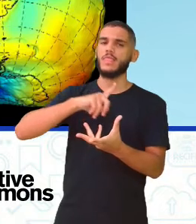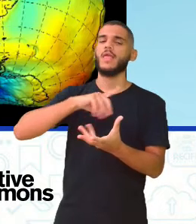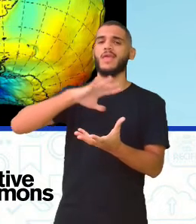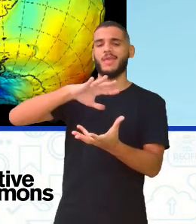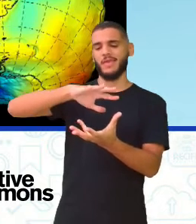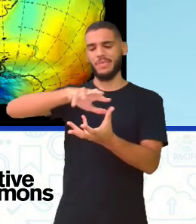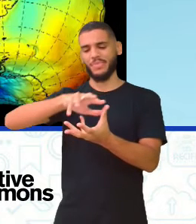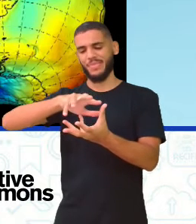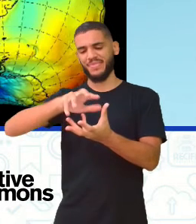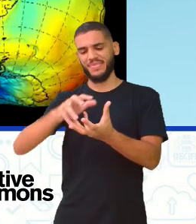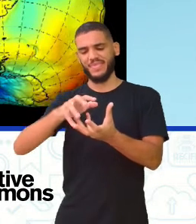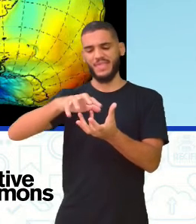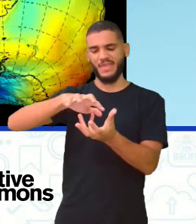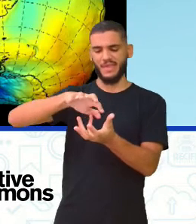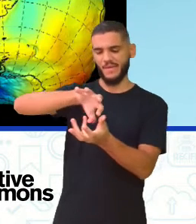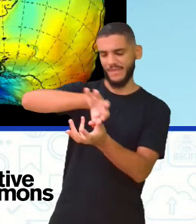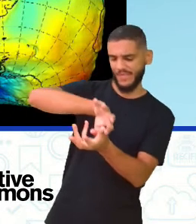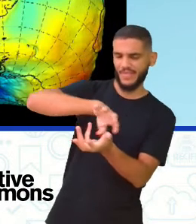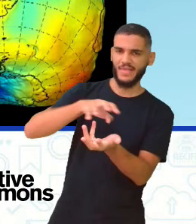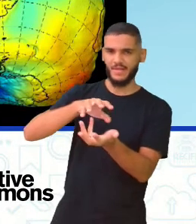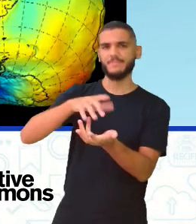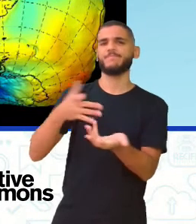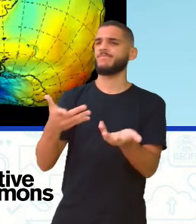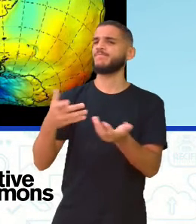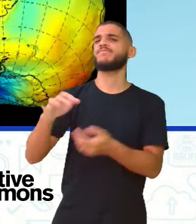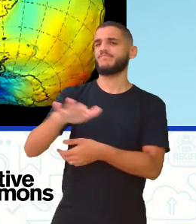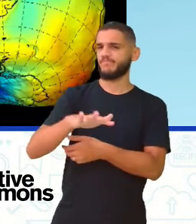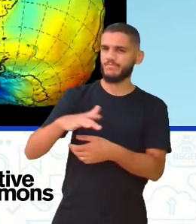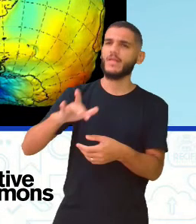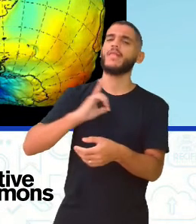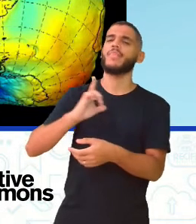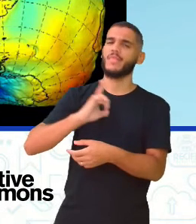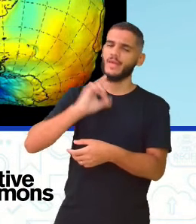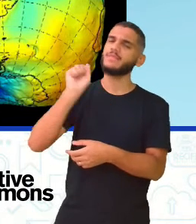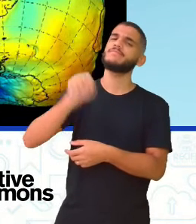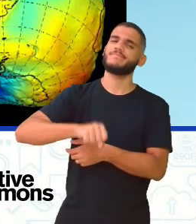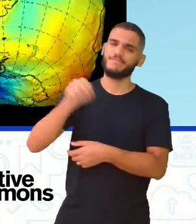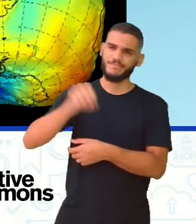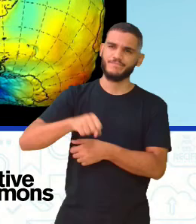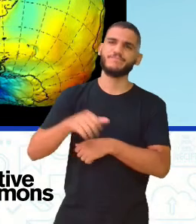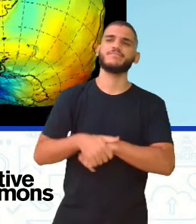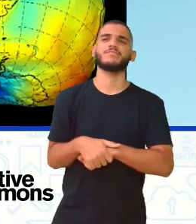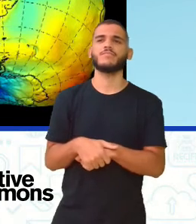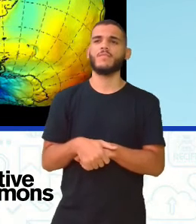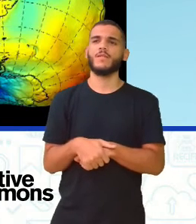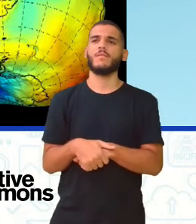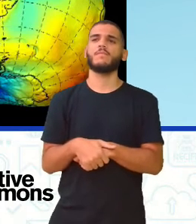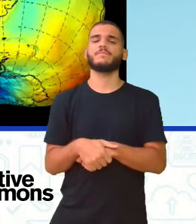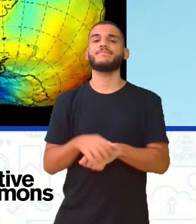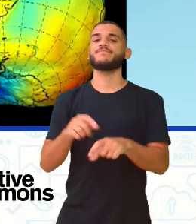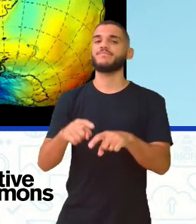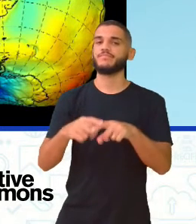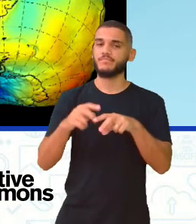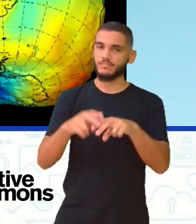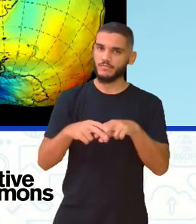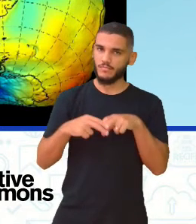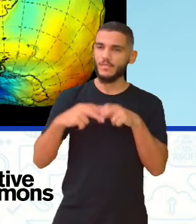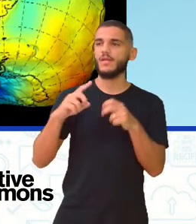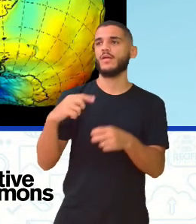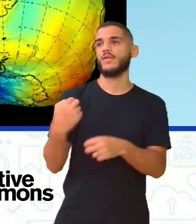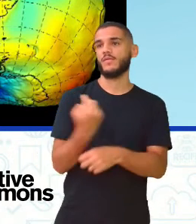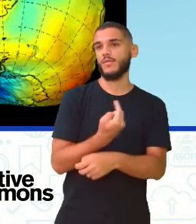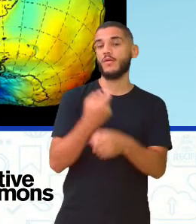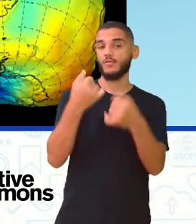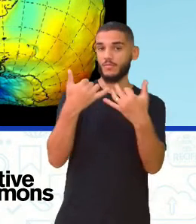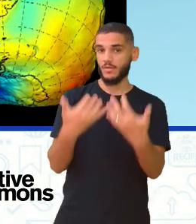deformações na sua crosta terrestre, na sua camada externa. Por isso que a gente fala que o formato